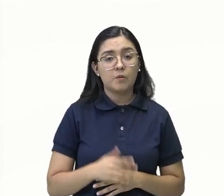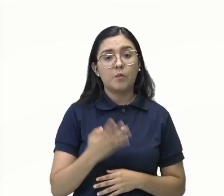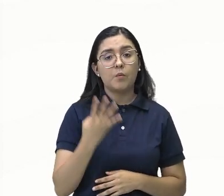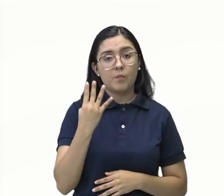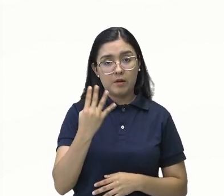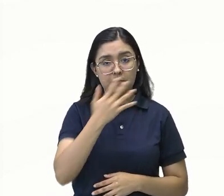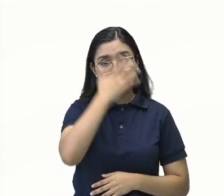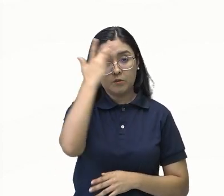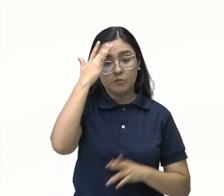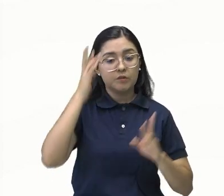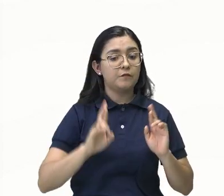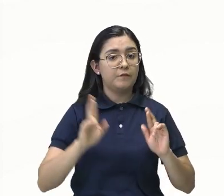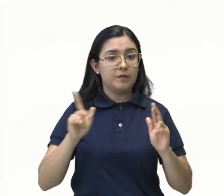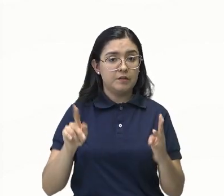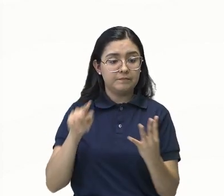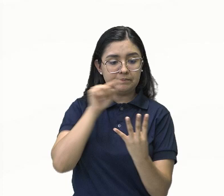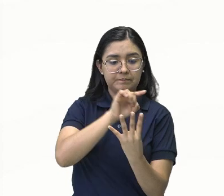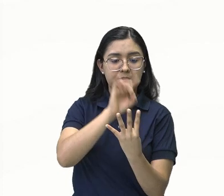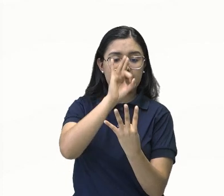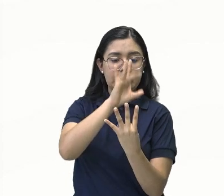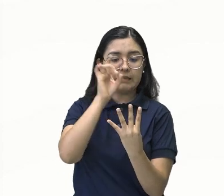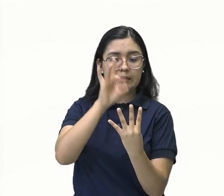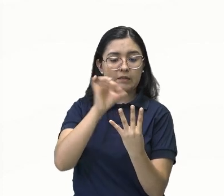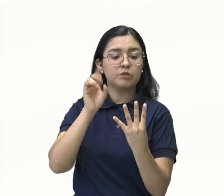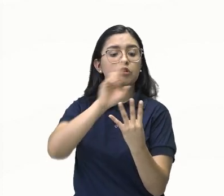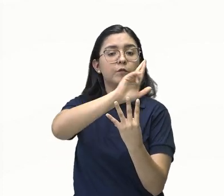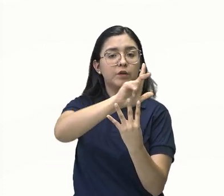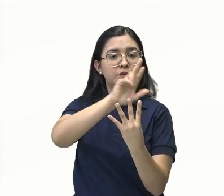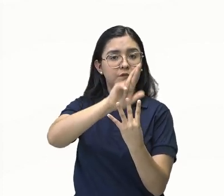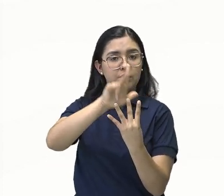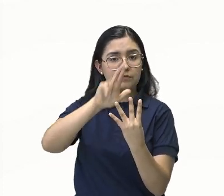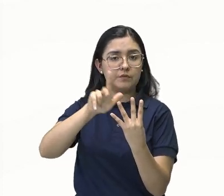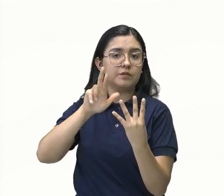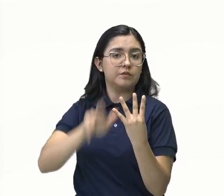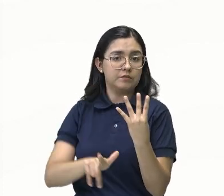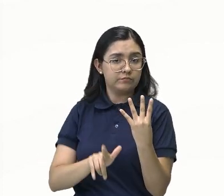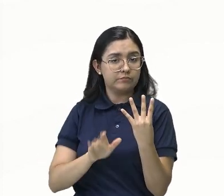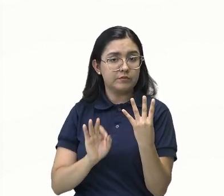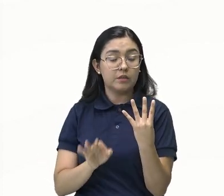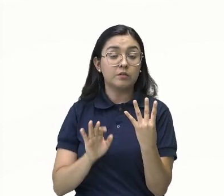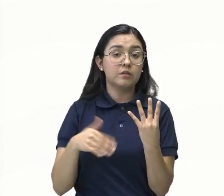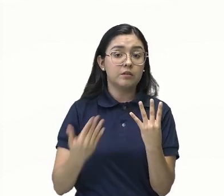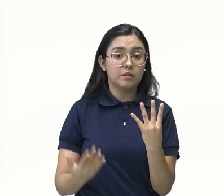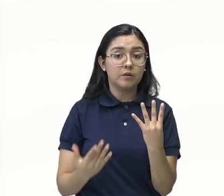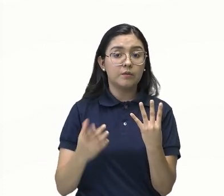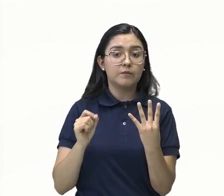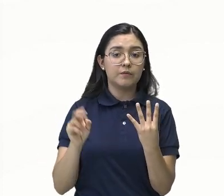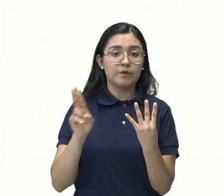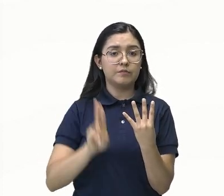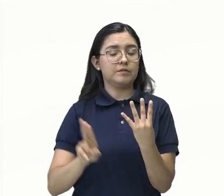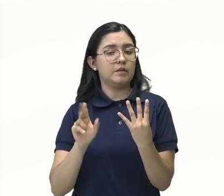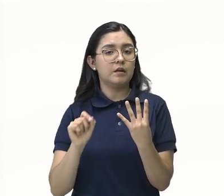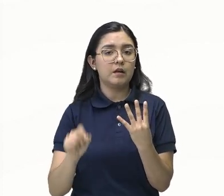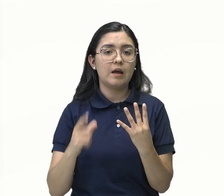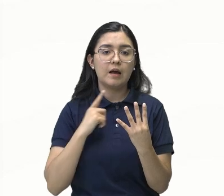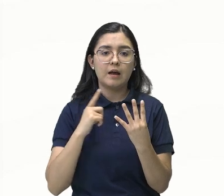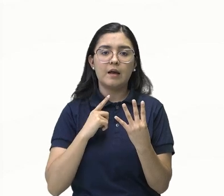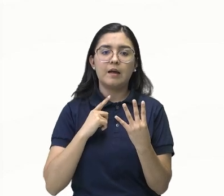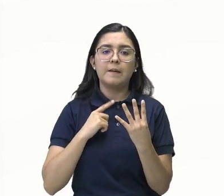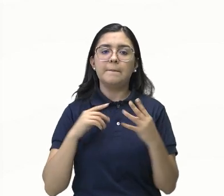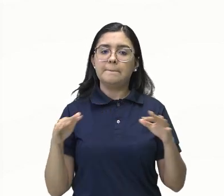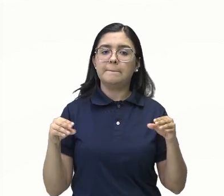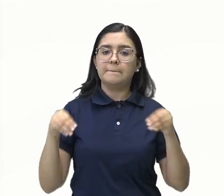diferentes. Então, já sabemos que os nossos elementos são diferentes. Então, logicamente, aqui a gente vai aplicar a nossa